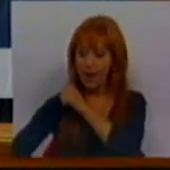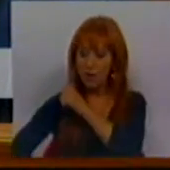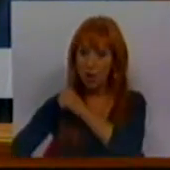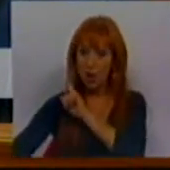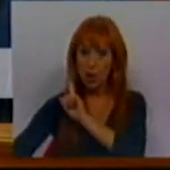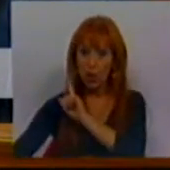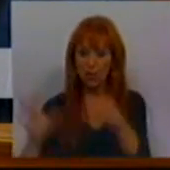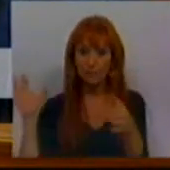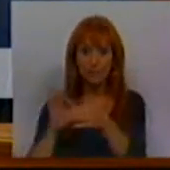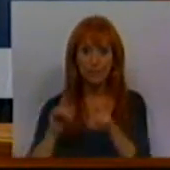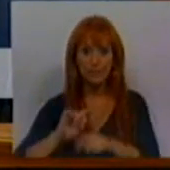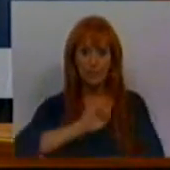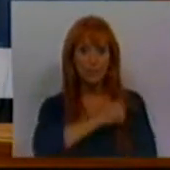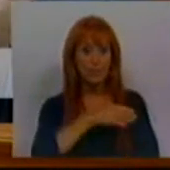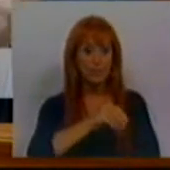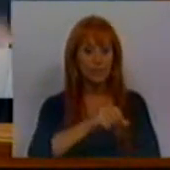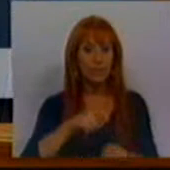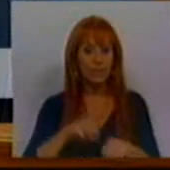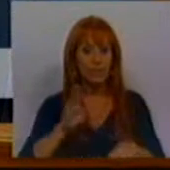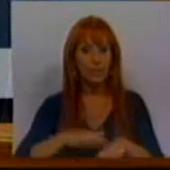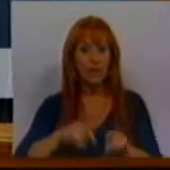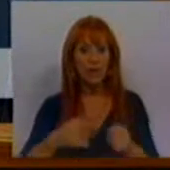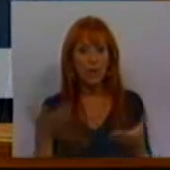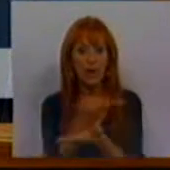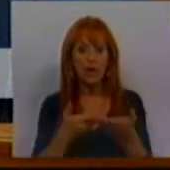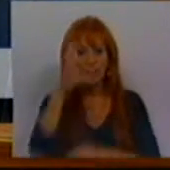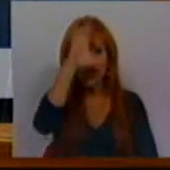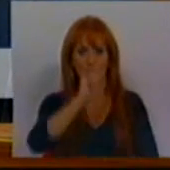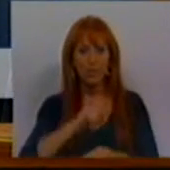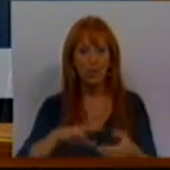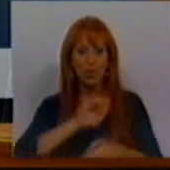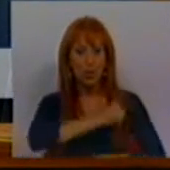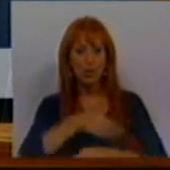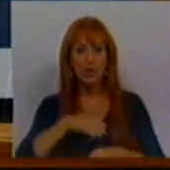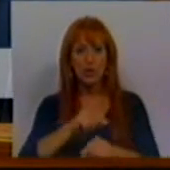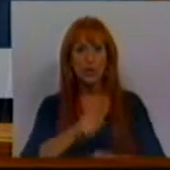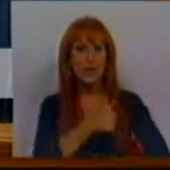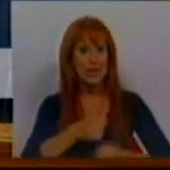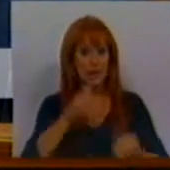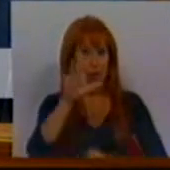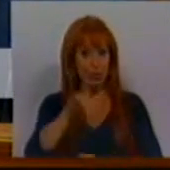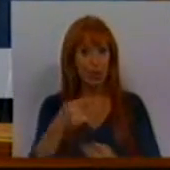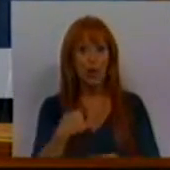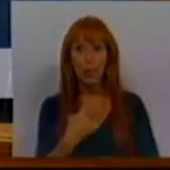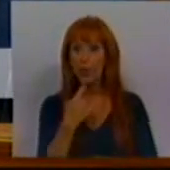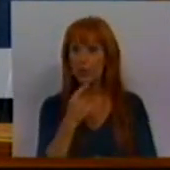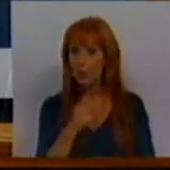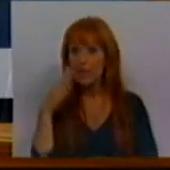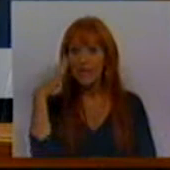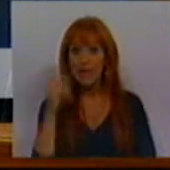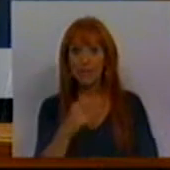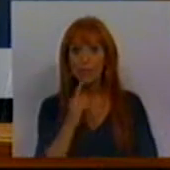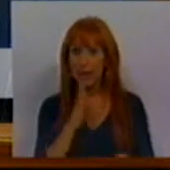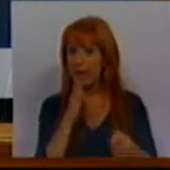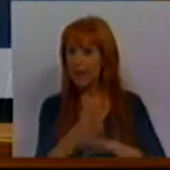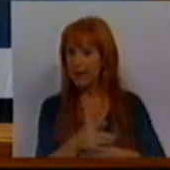que tem a ver com o poder local, a relação do Governo com o poder local e a cidade de Lisboa. E tenho uma pergunta muito simples e